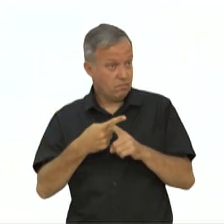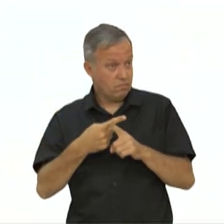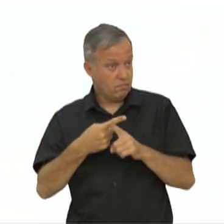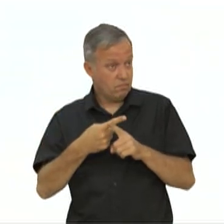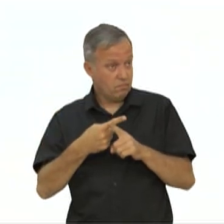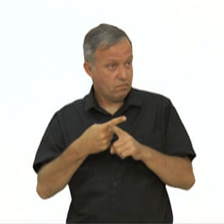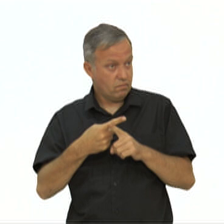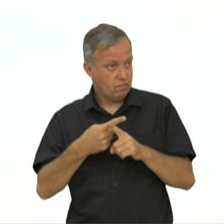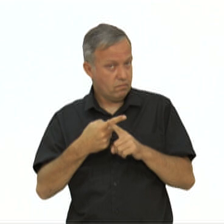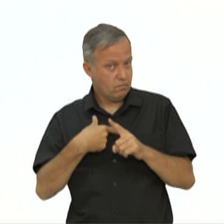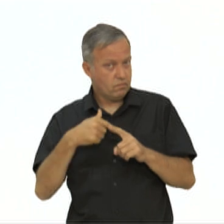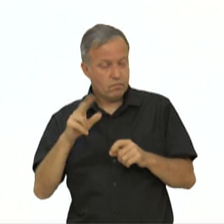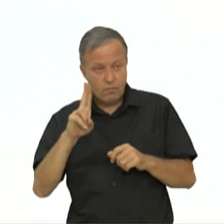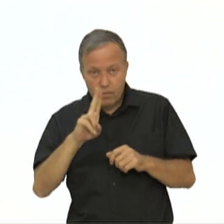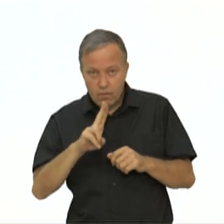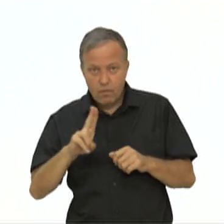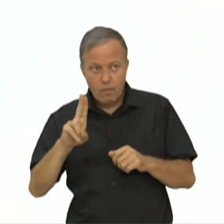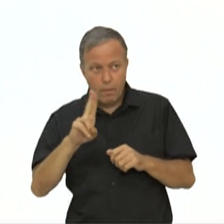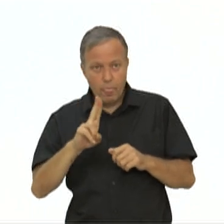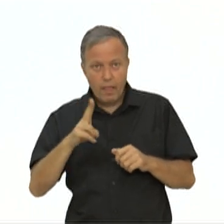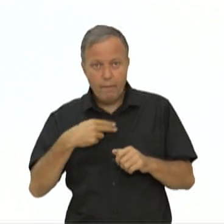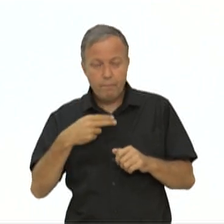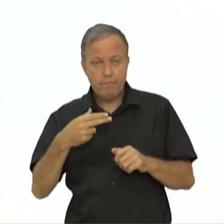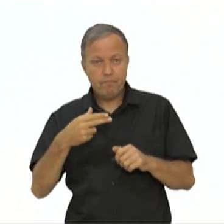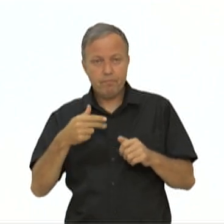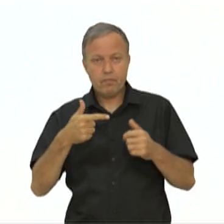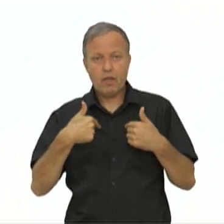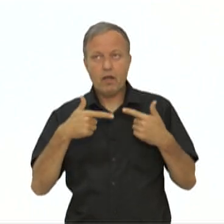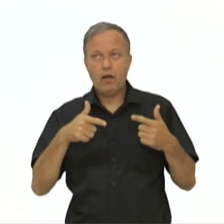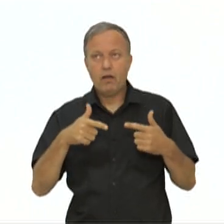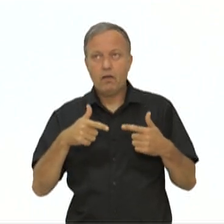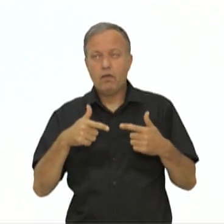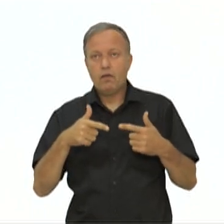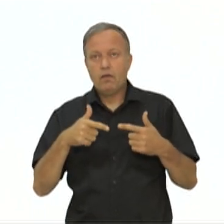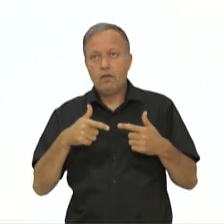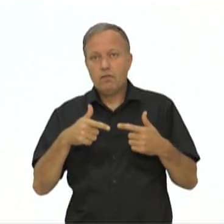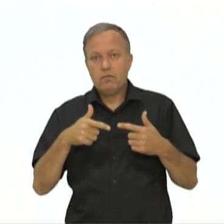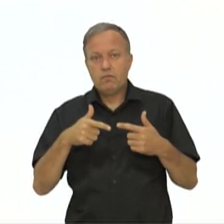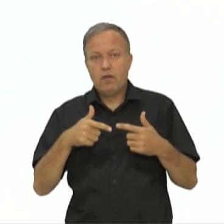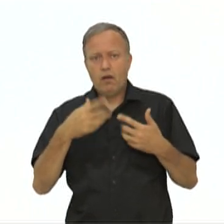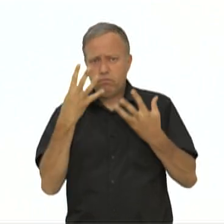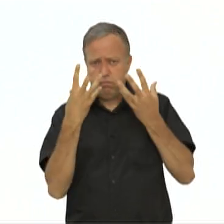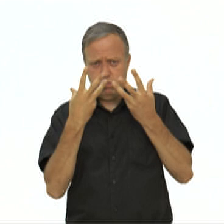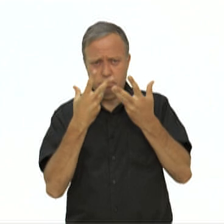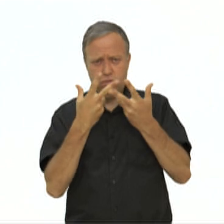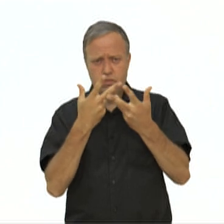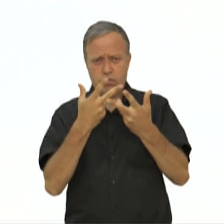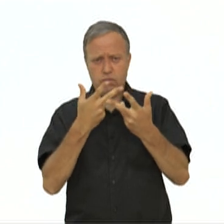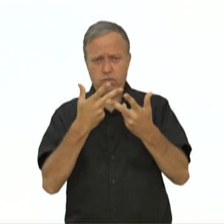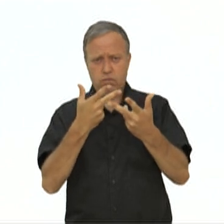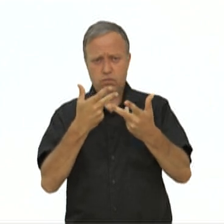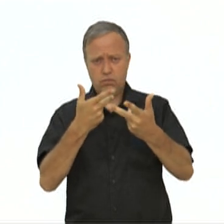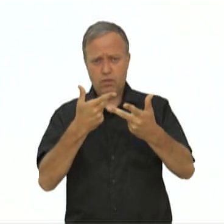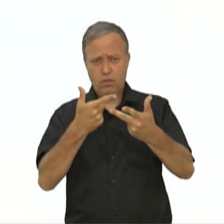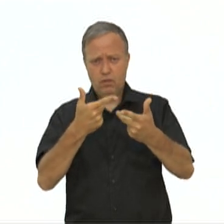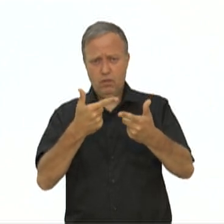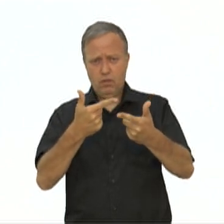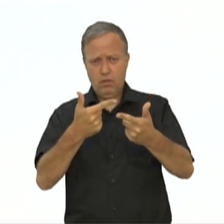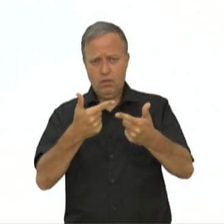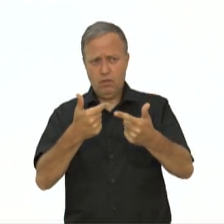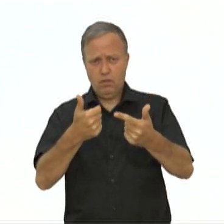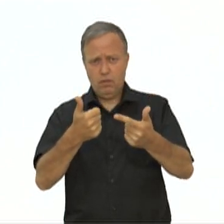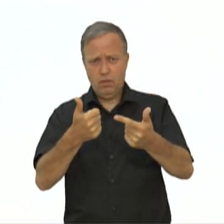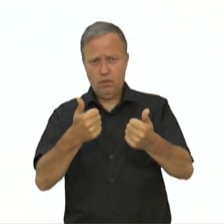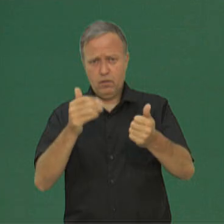a ela muito mais glamour, vamos dizer assim, principalmente quando ela utilizava a sapatilha